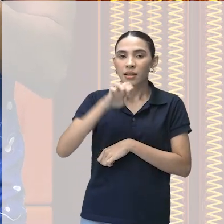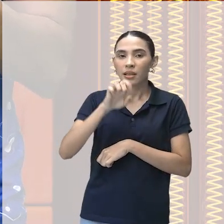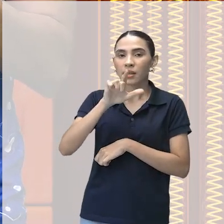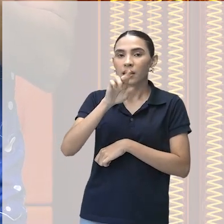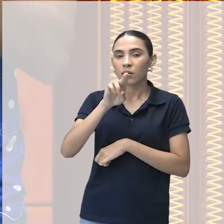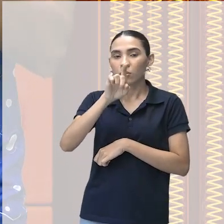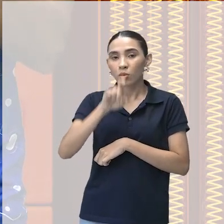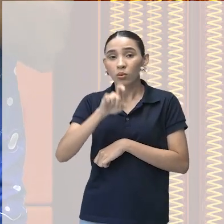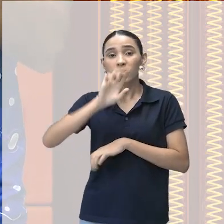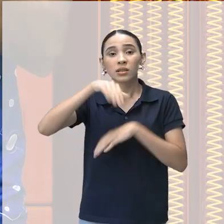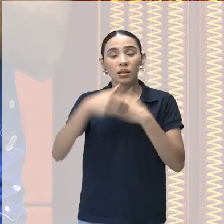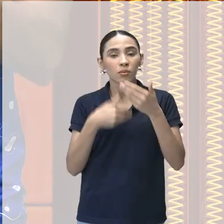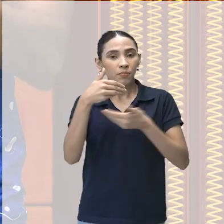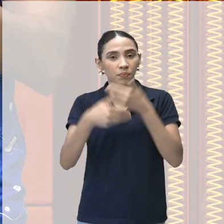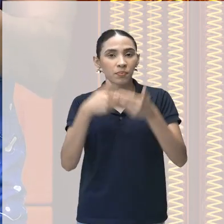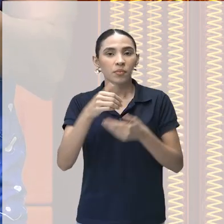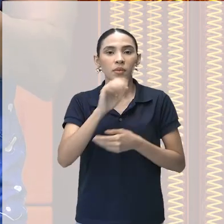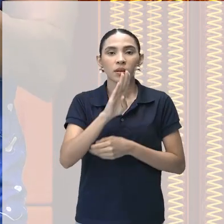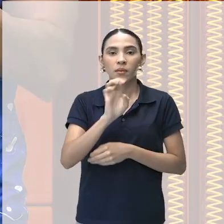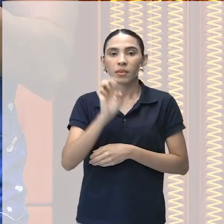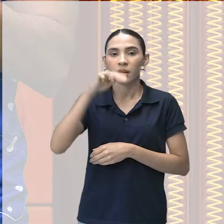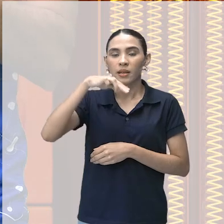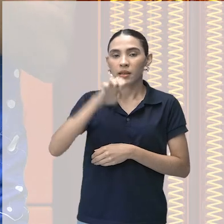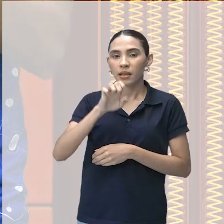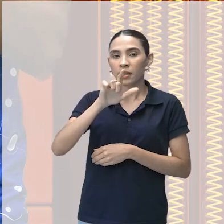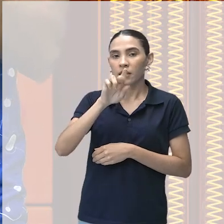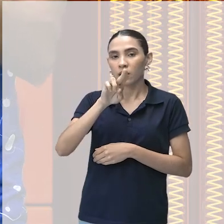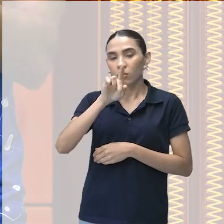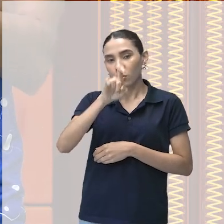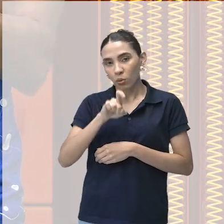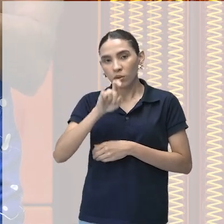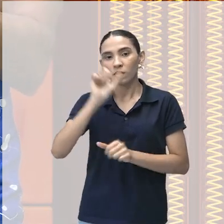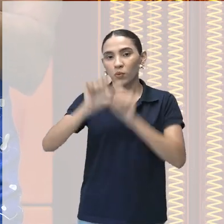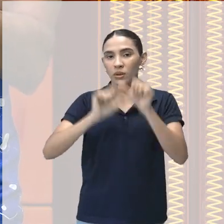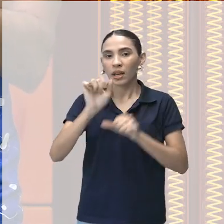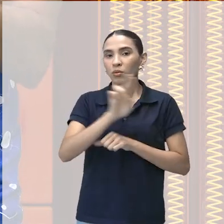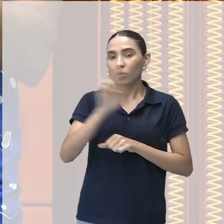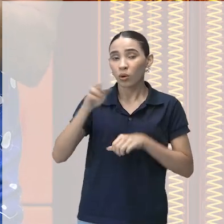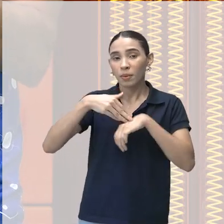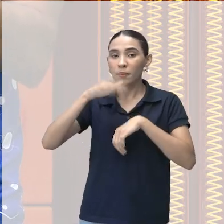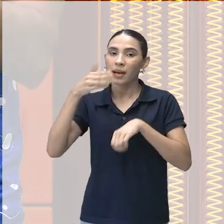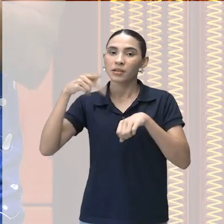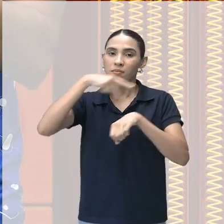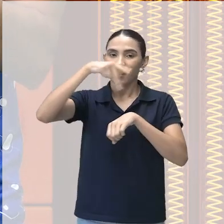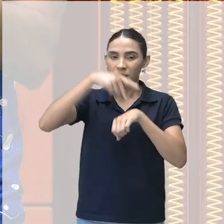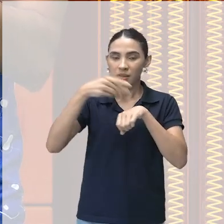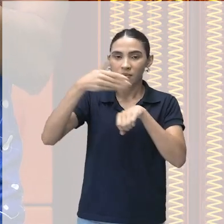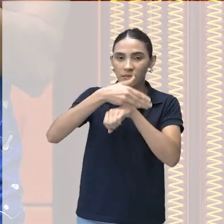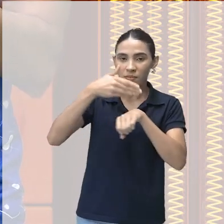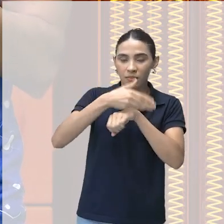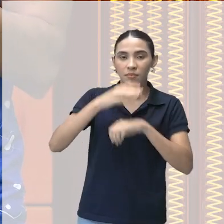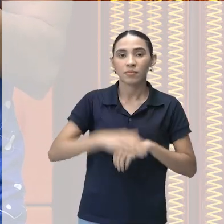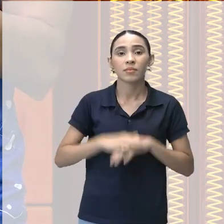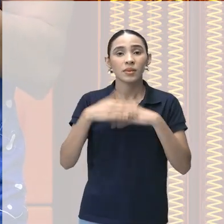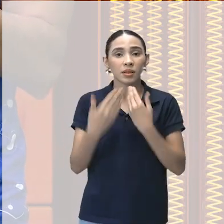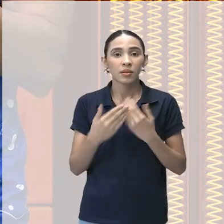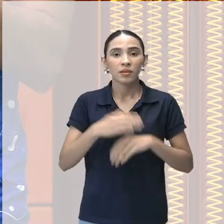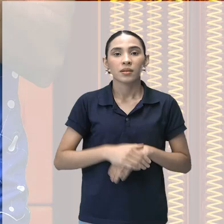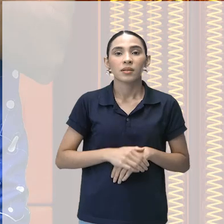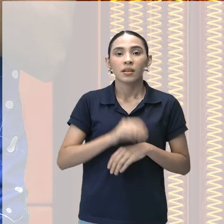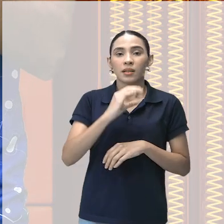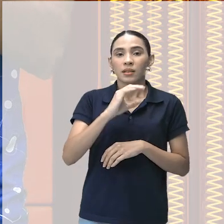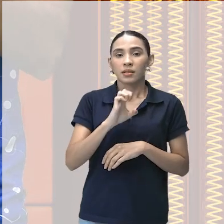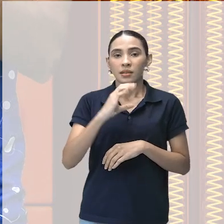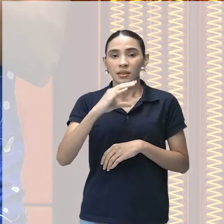aí, ao longo do tempo, o Benelux foi trocando de nome e mais países foram entrando, né? Ele passou a se chamar, em um determinado momento, SECA,